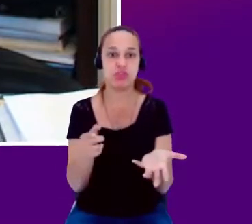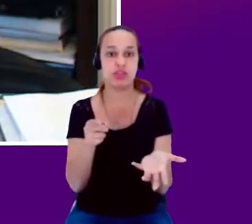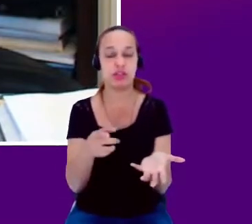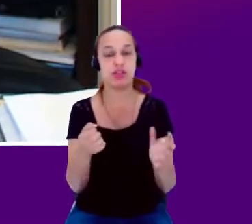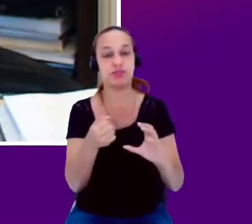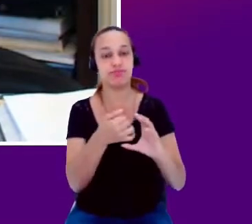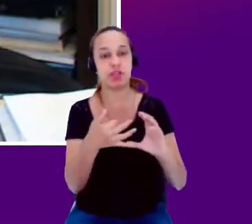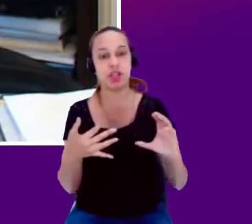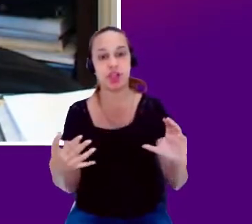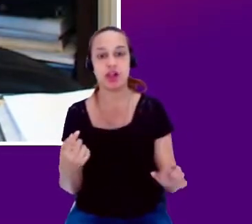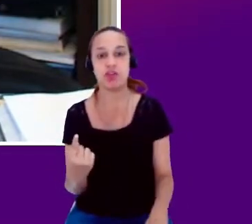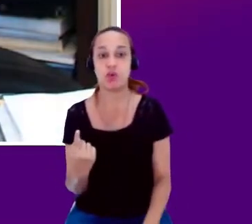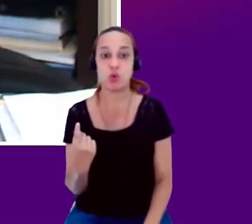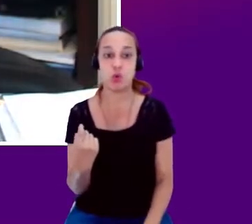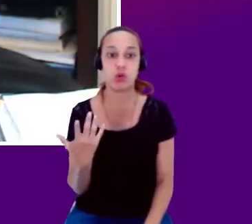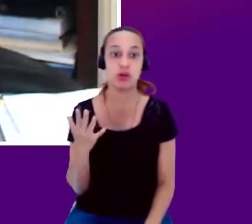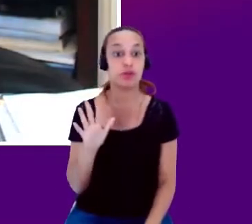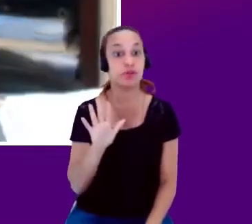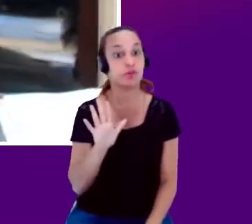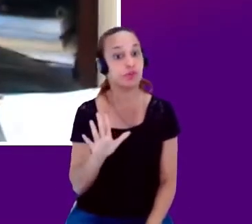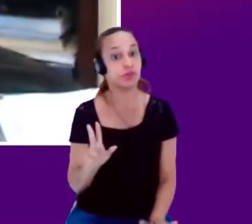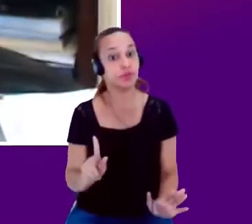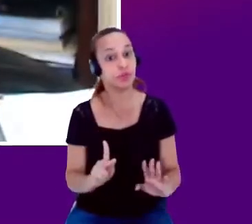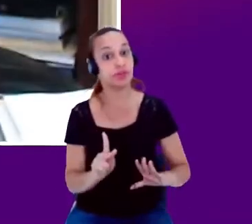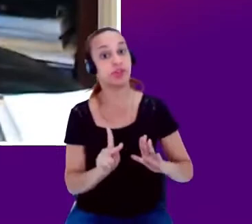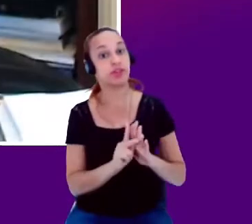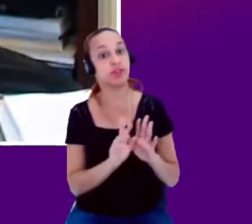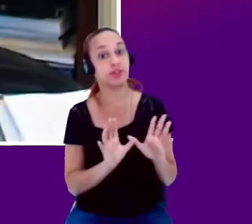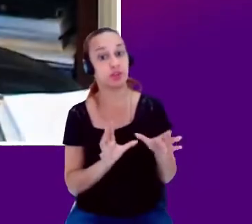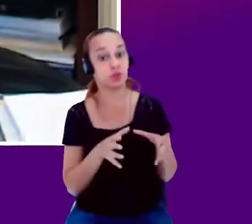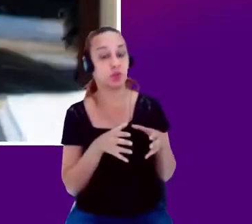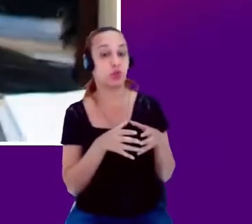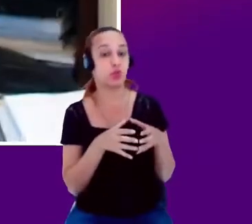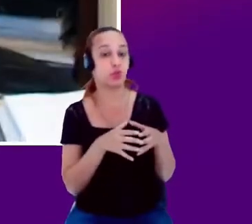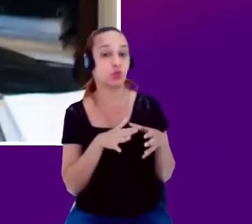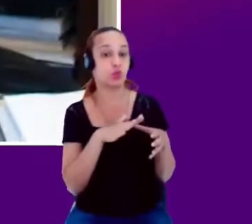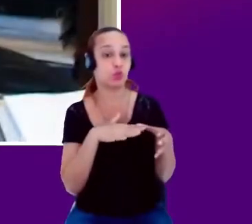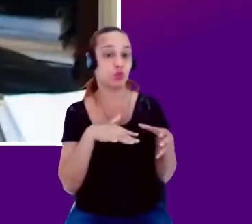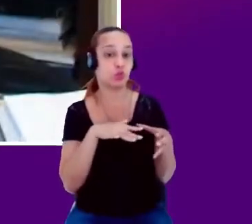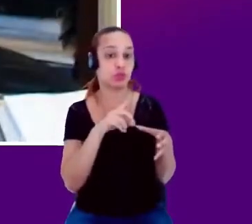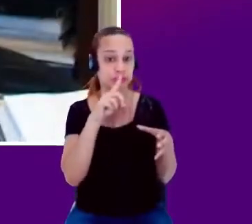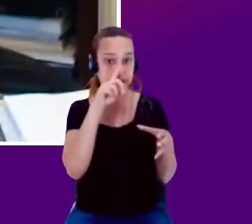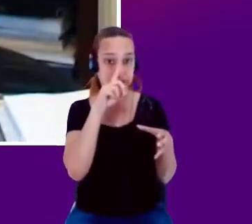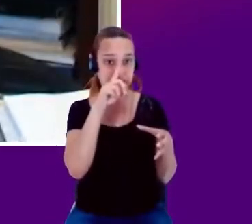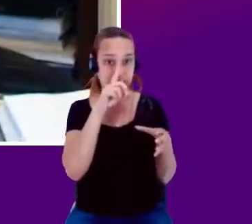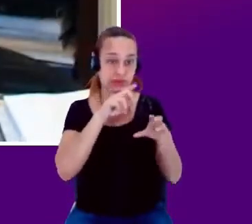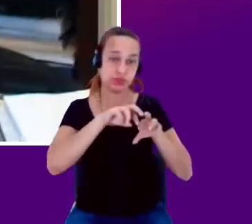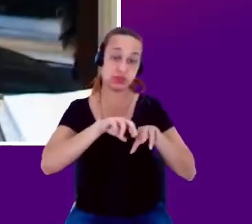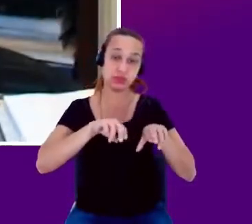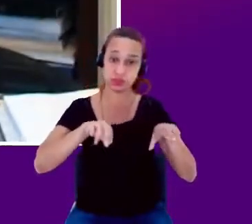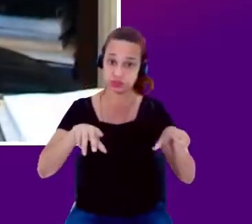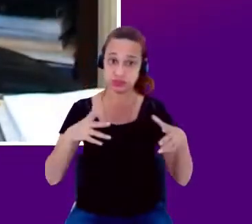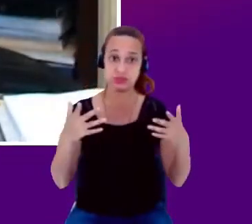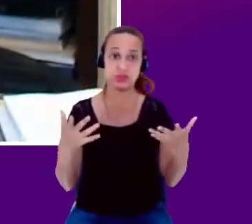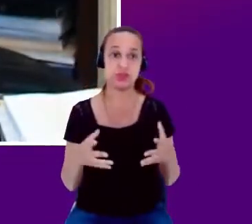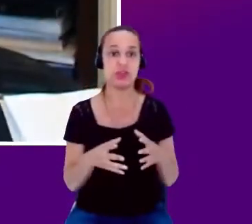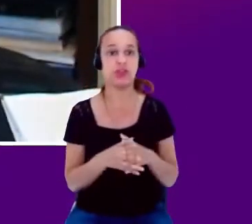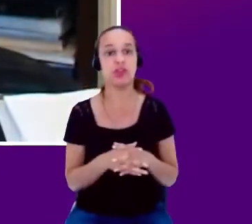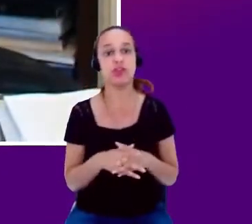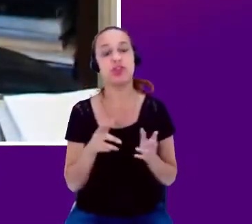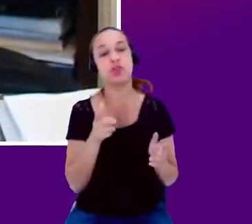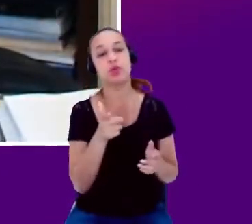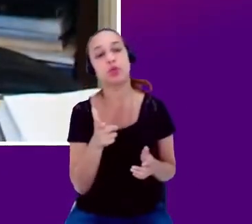únicas e pessoais, mas que fazia parte de um grupo etário, um grupo de risco diverso, ele era enquadrado numa